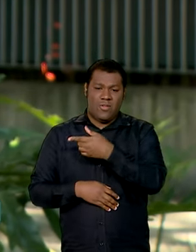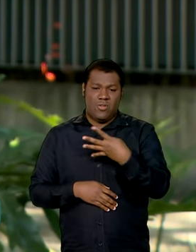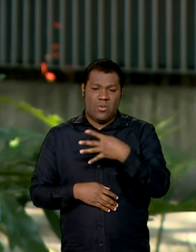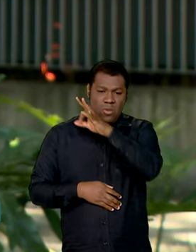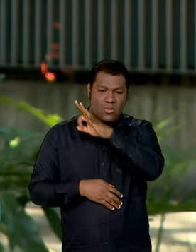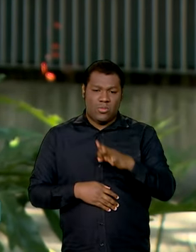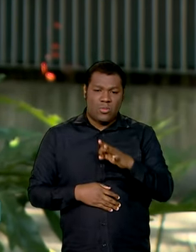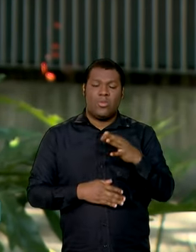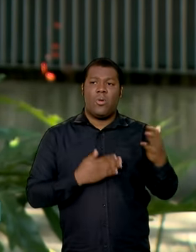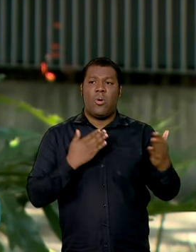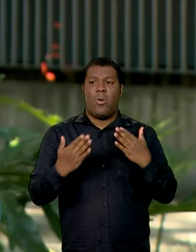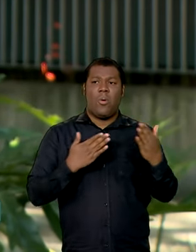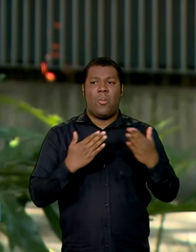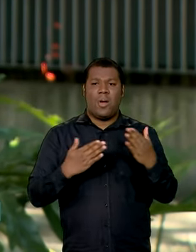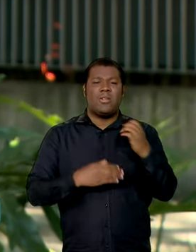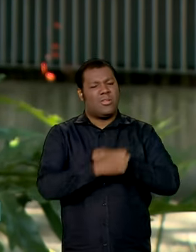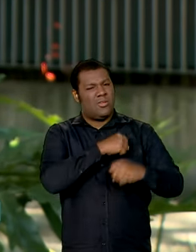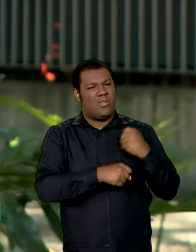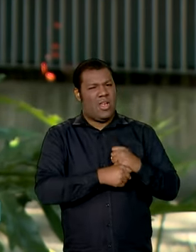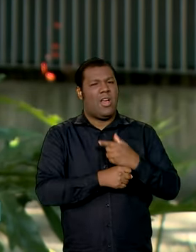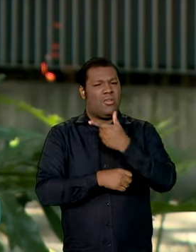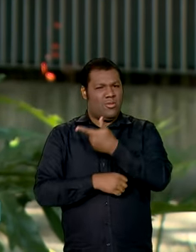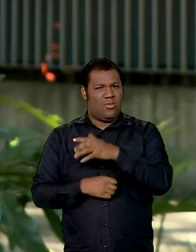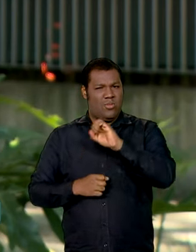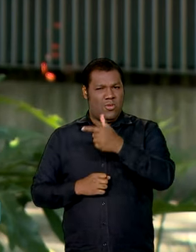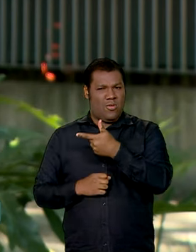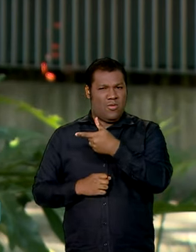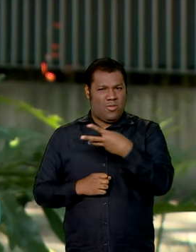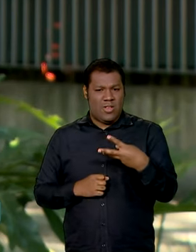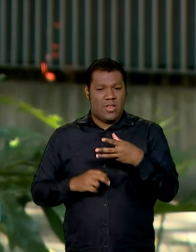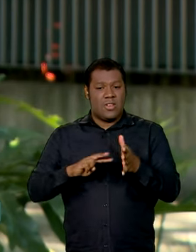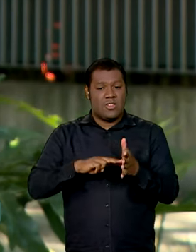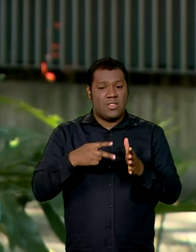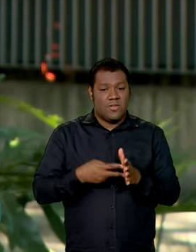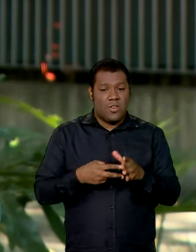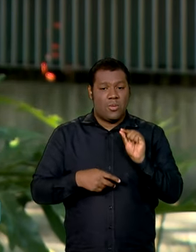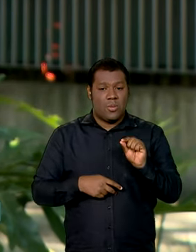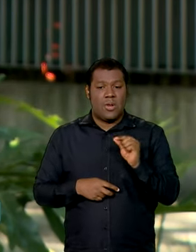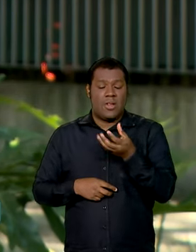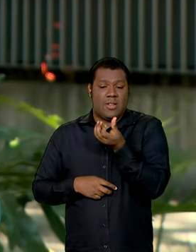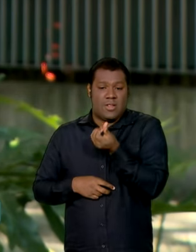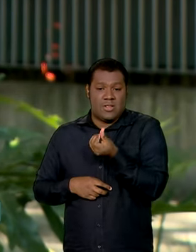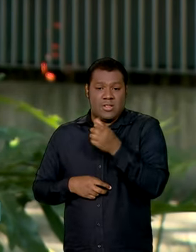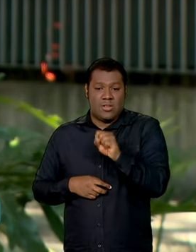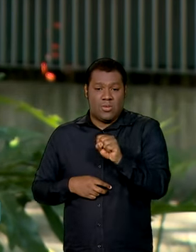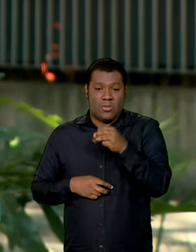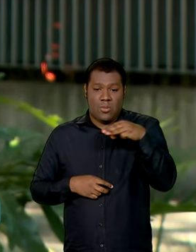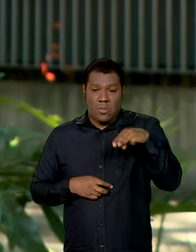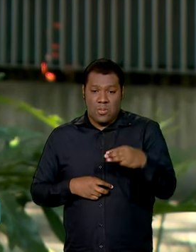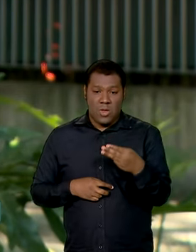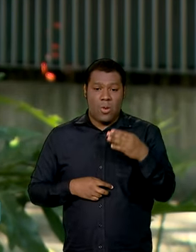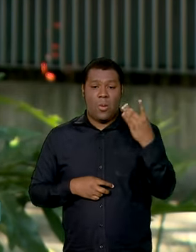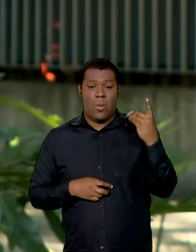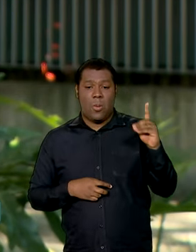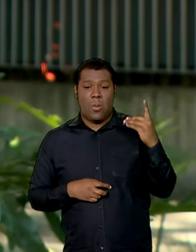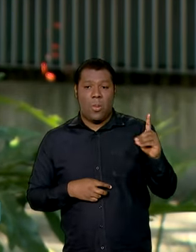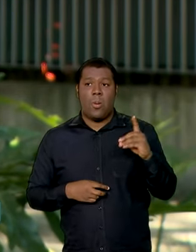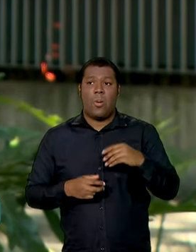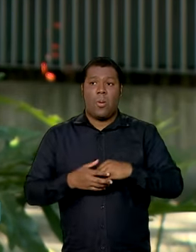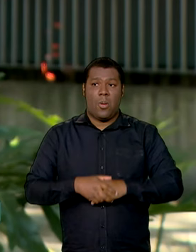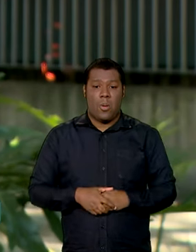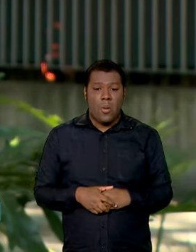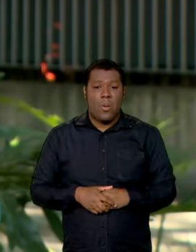com o mesmo período do ano passado, o que equivale a 68 milhões de dólares. Para fechar, então,